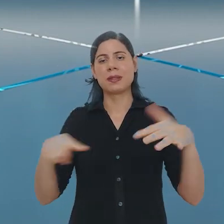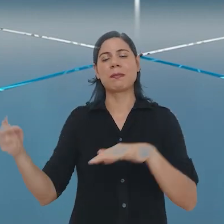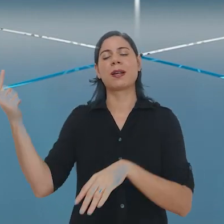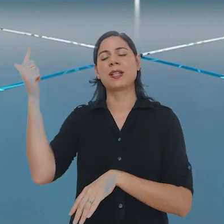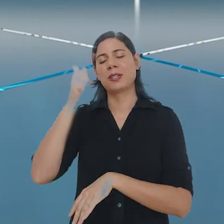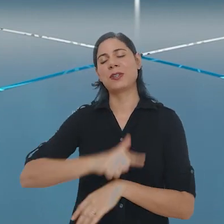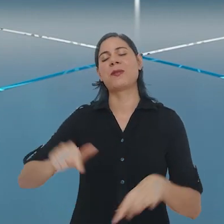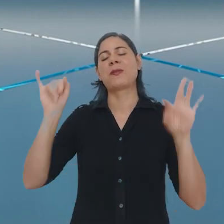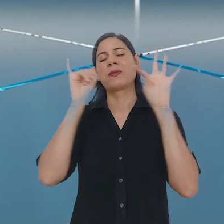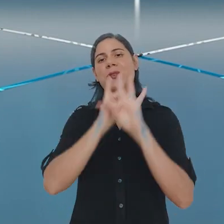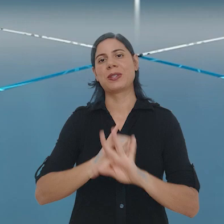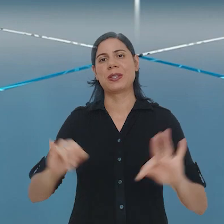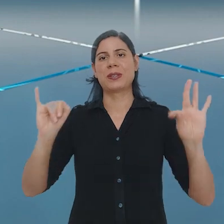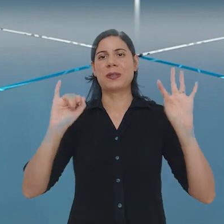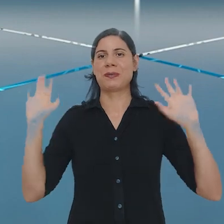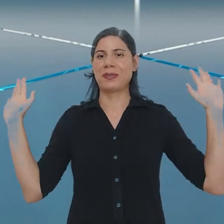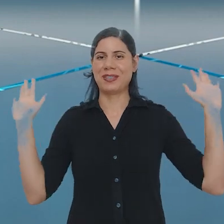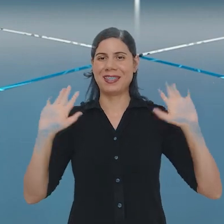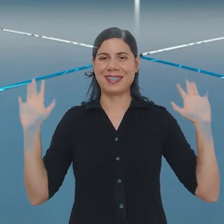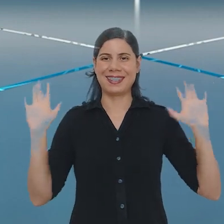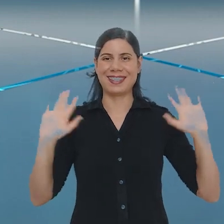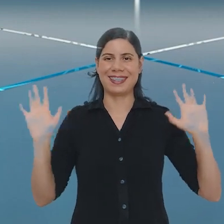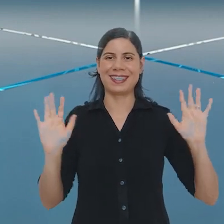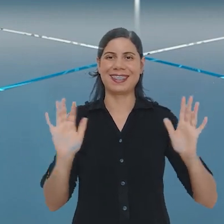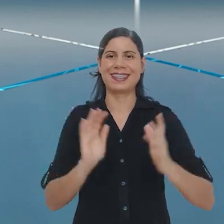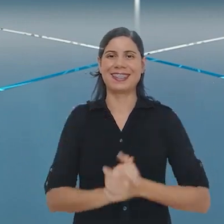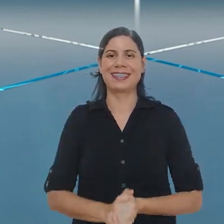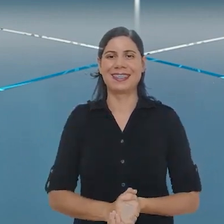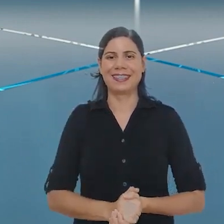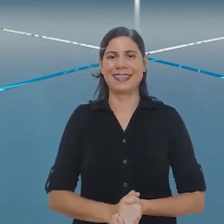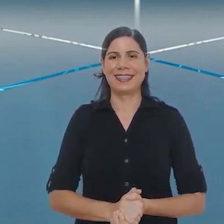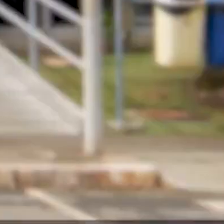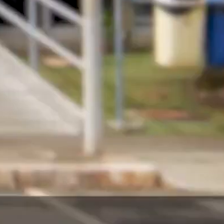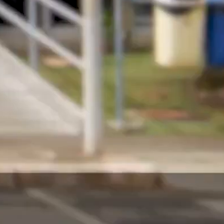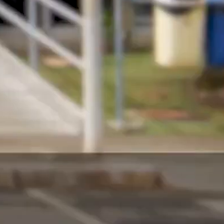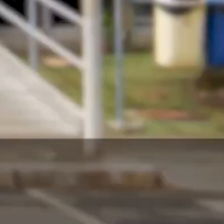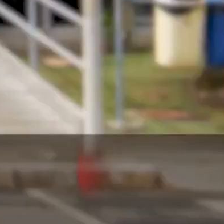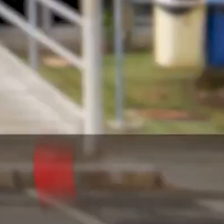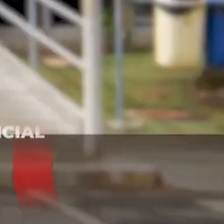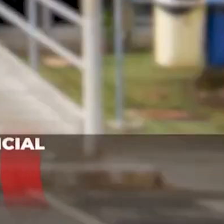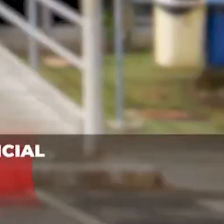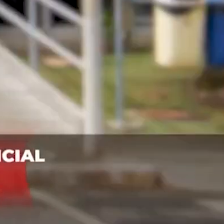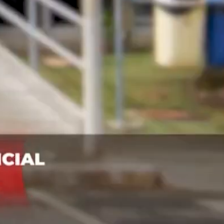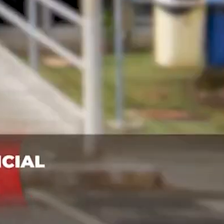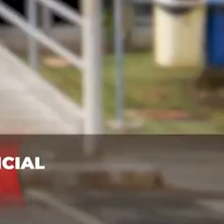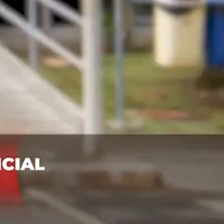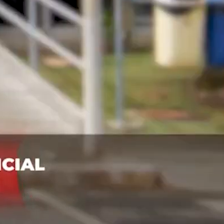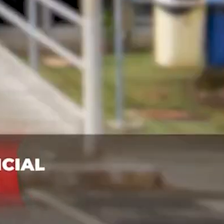vem tem mais uma edição do Inteiro Teor. Até a próxima. Tchau!